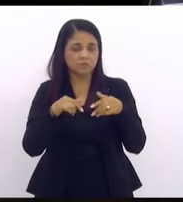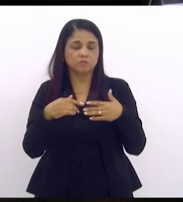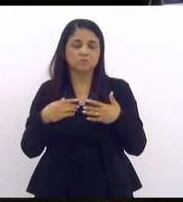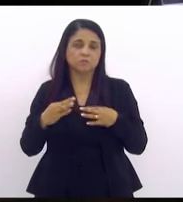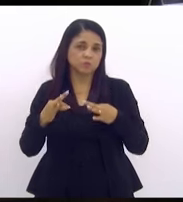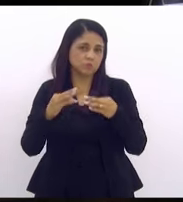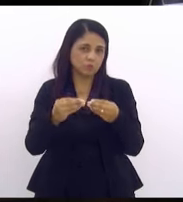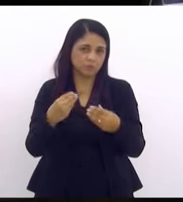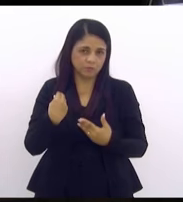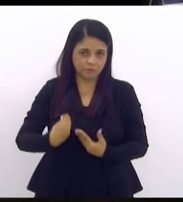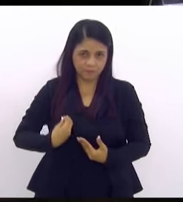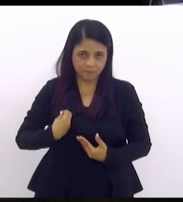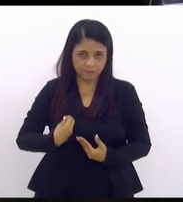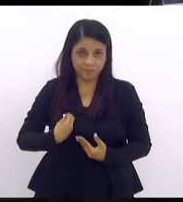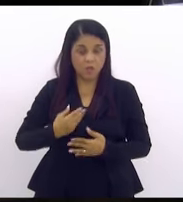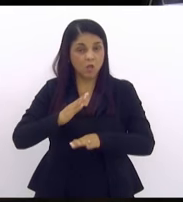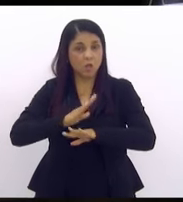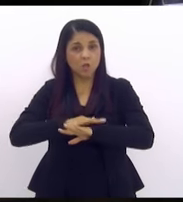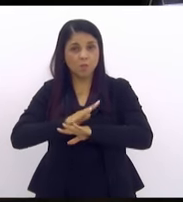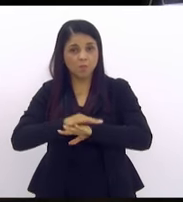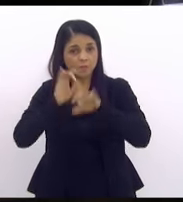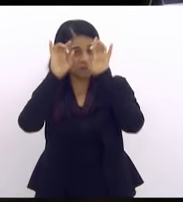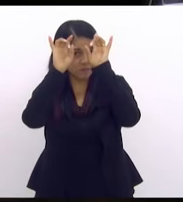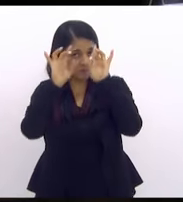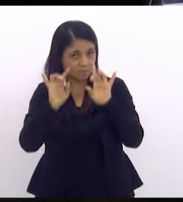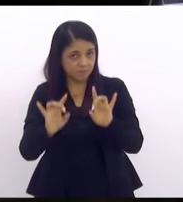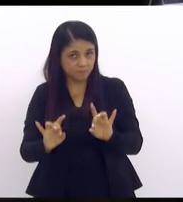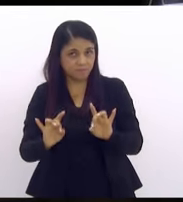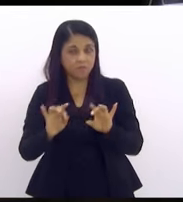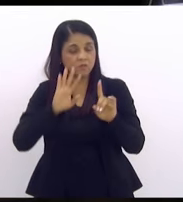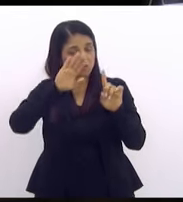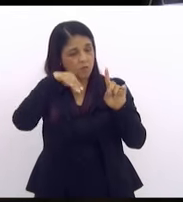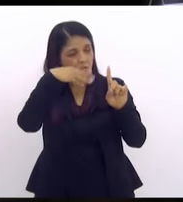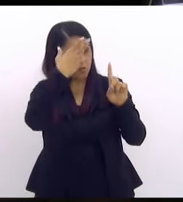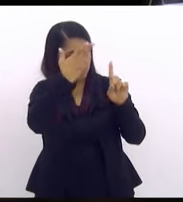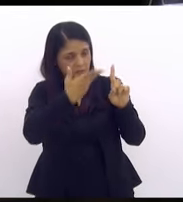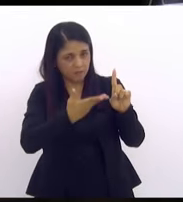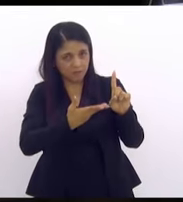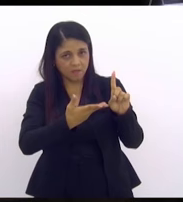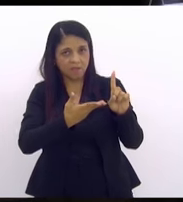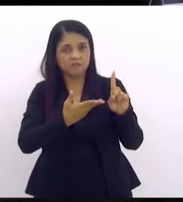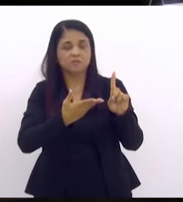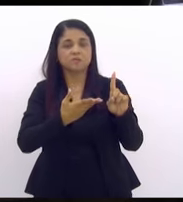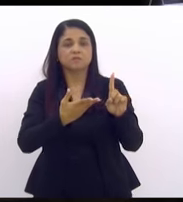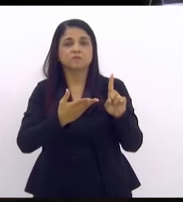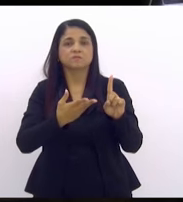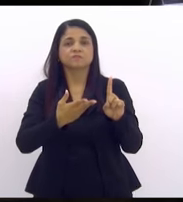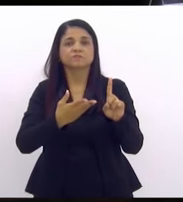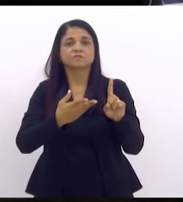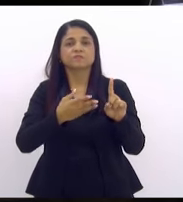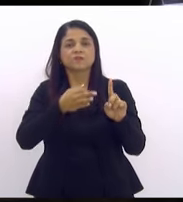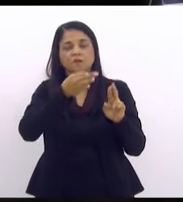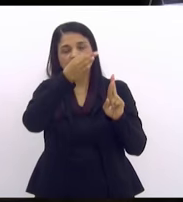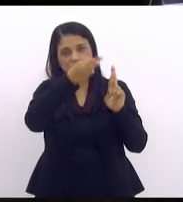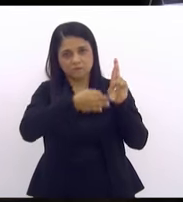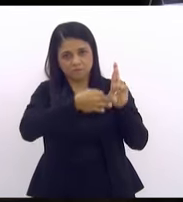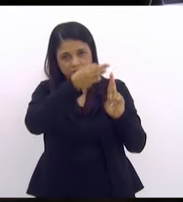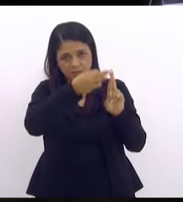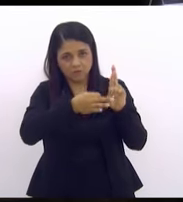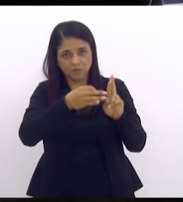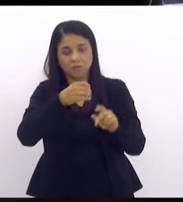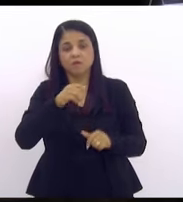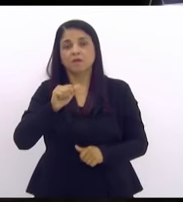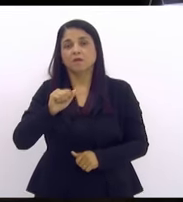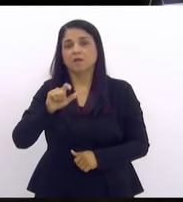Este é um momento muito especial homenagem ao excelentíssimo Desembargador Ivão alemão cuja atuação